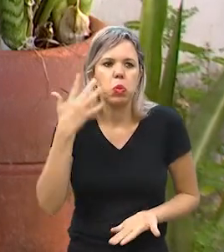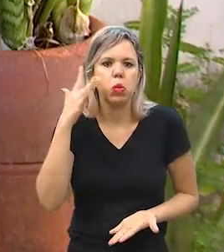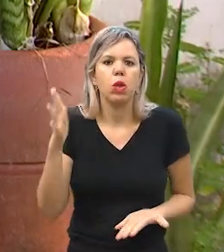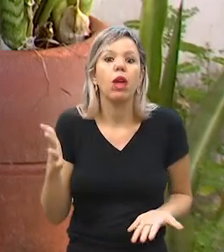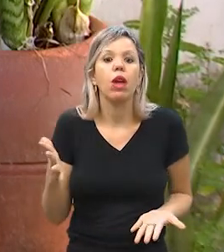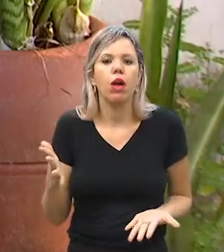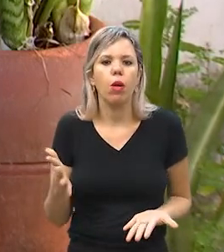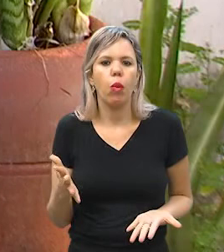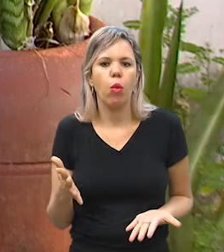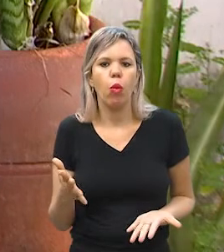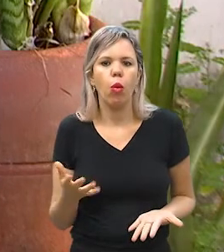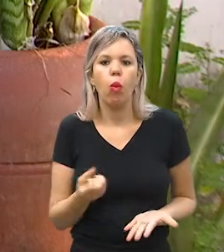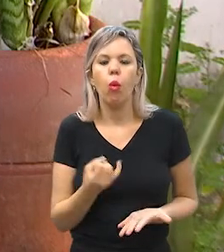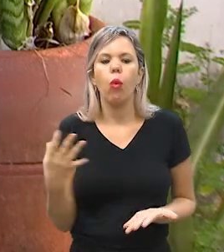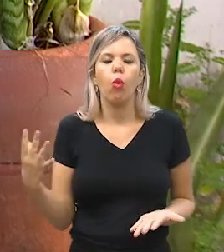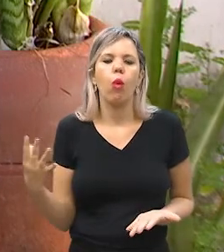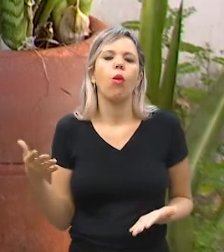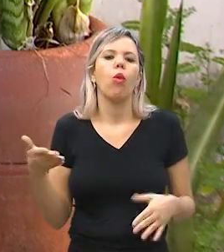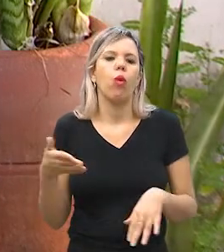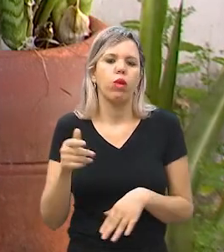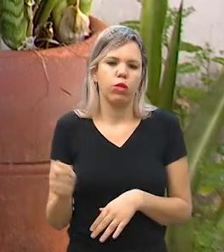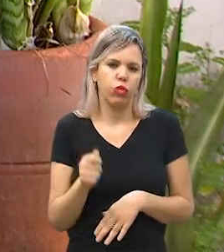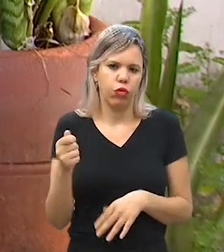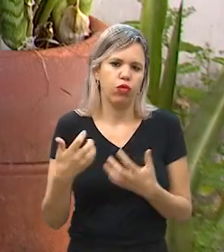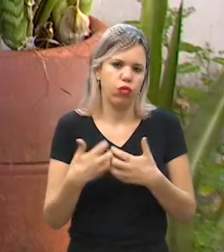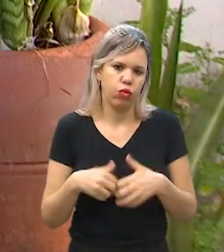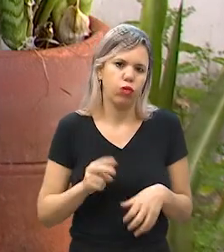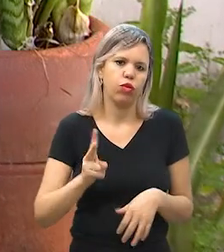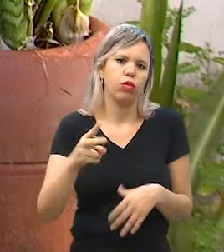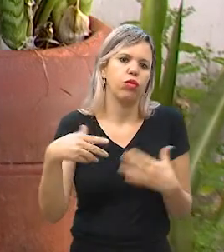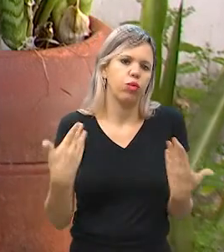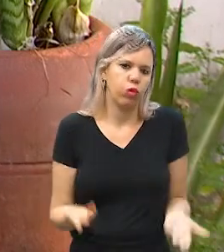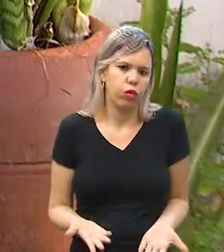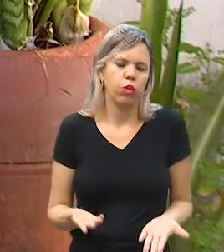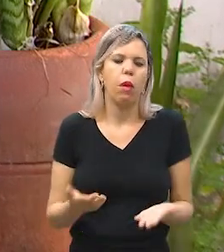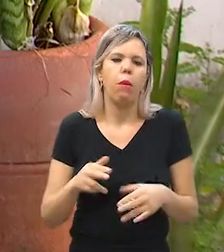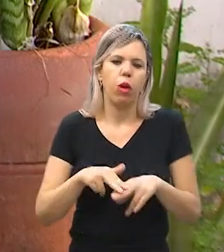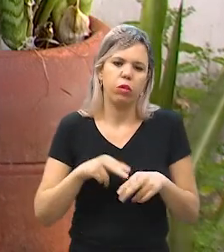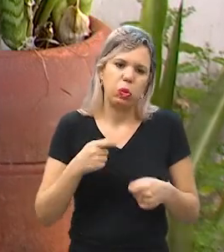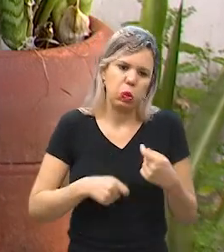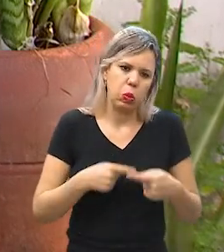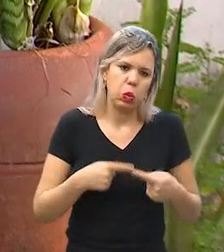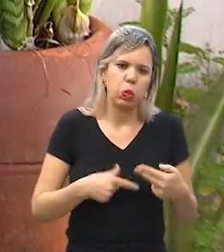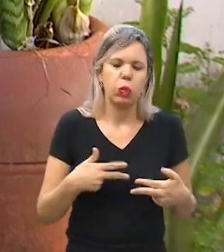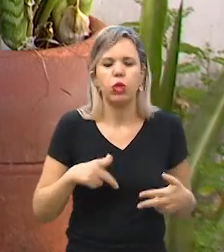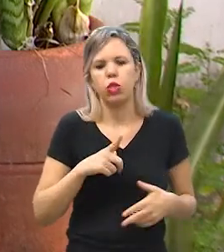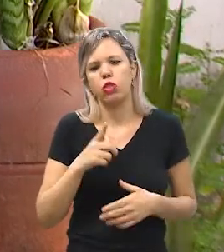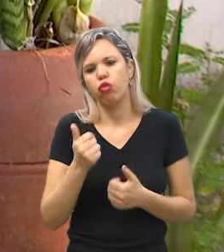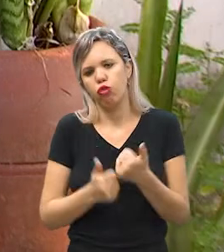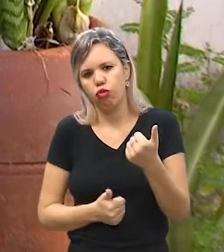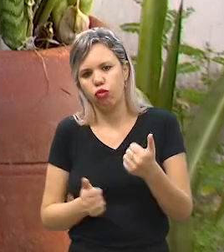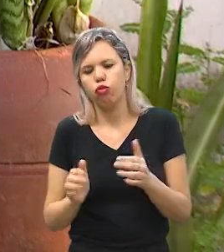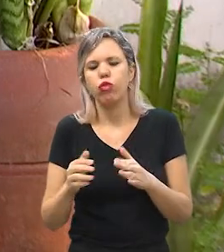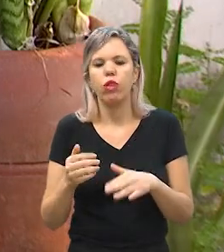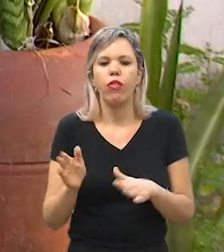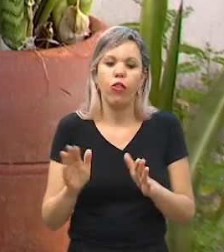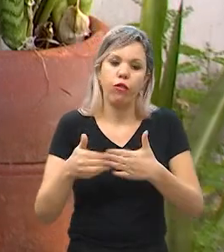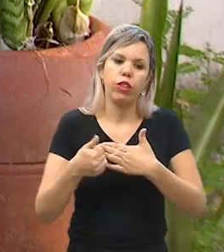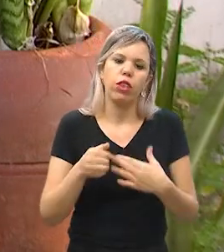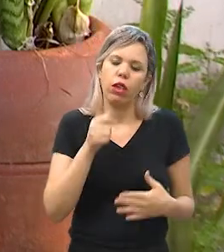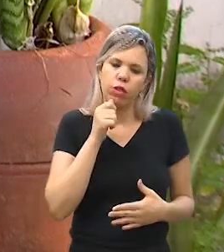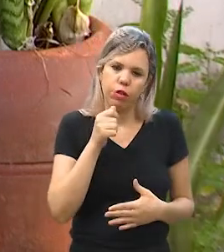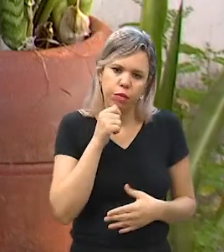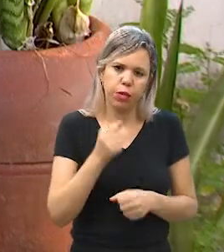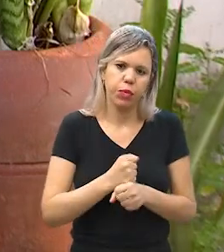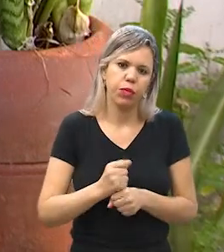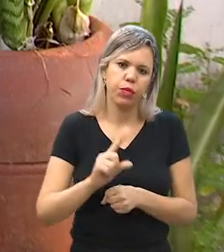quanto, né, ela ficou, essa associação funcionando, por questões políticas, não sei se tinha diretoria, ficou fechado. Aí